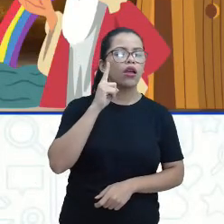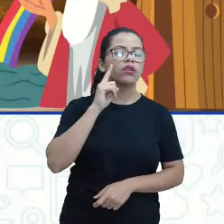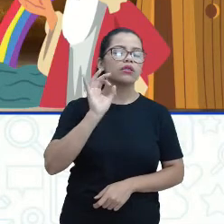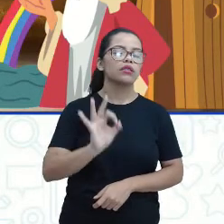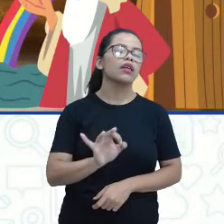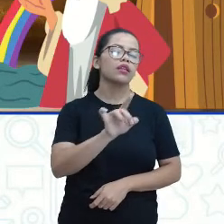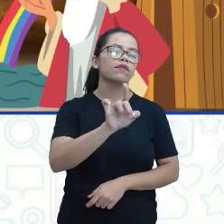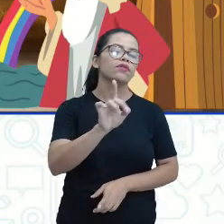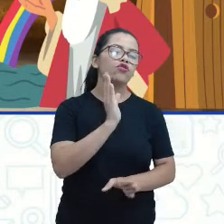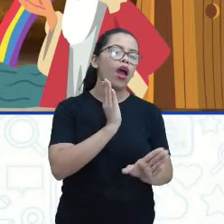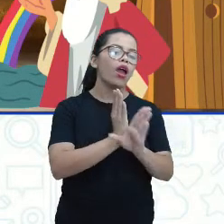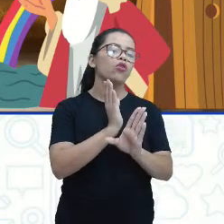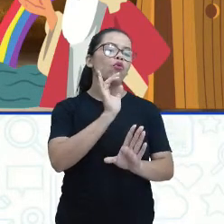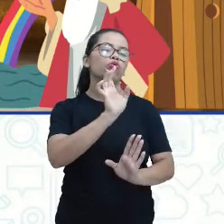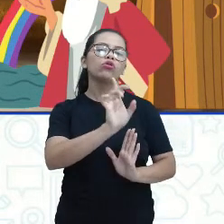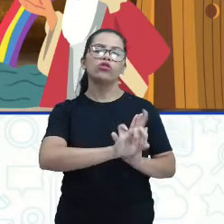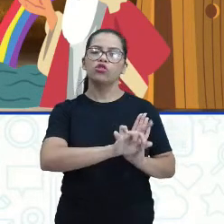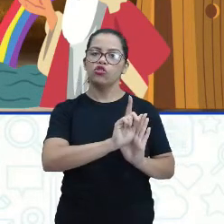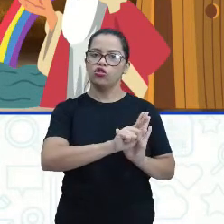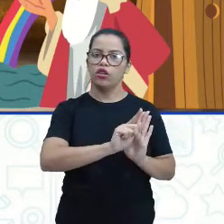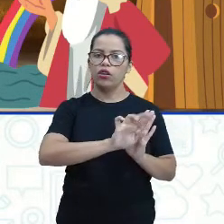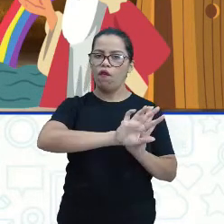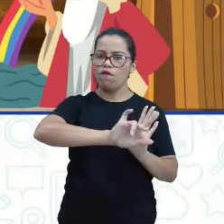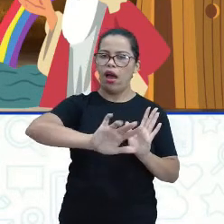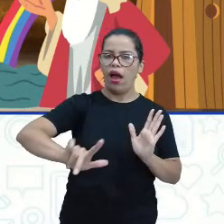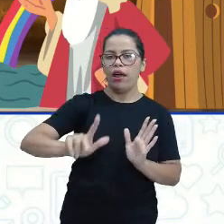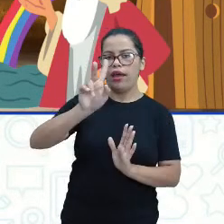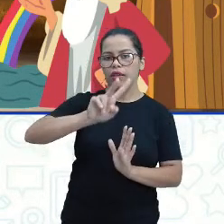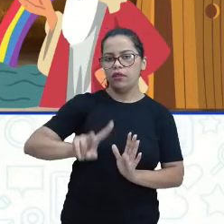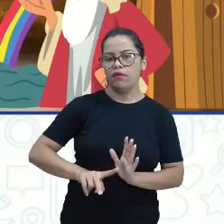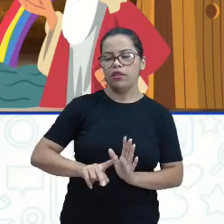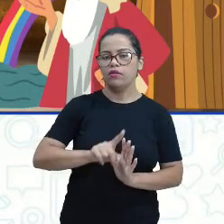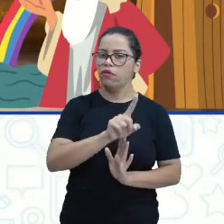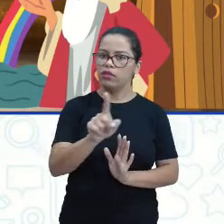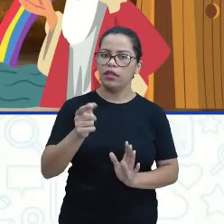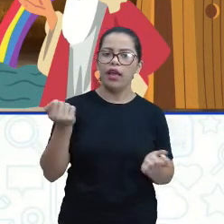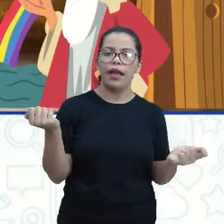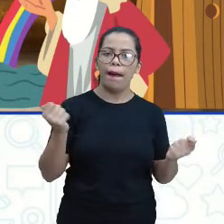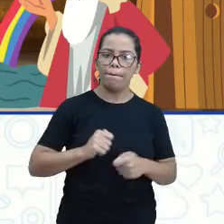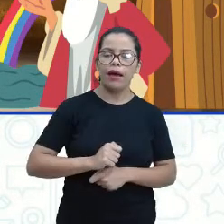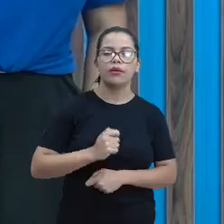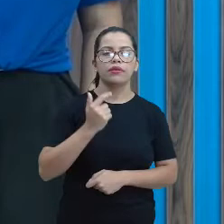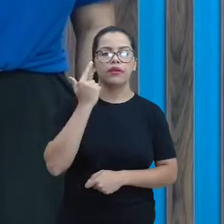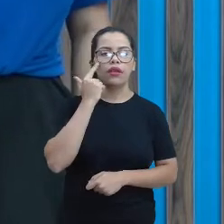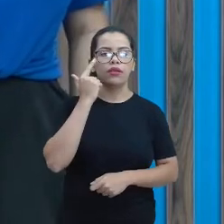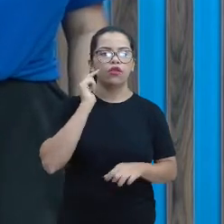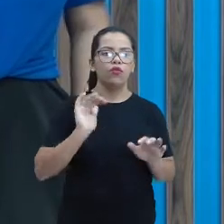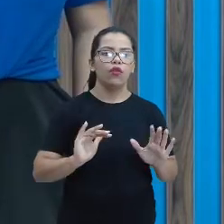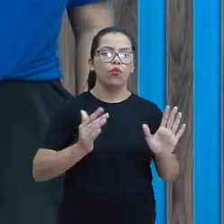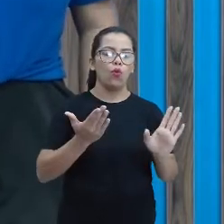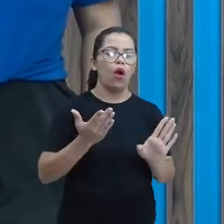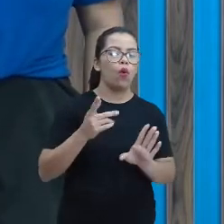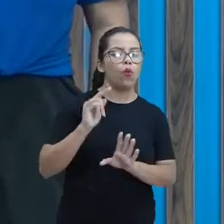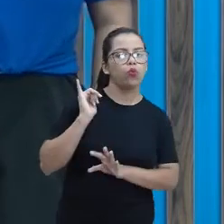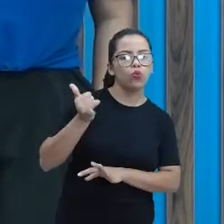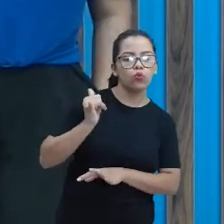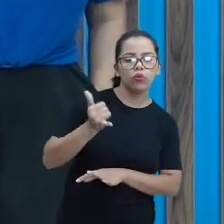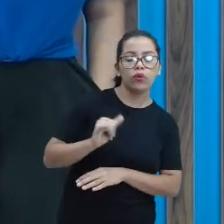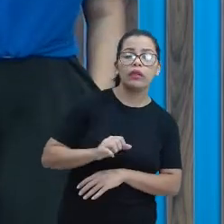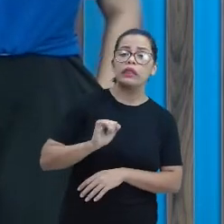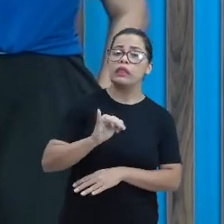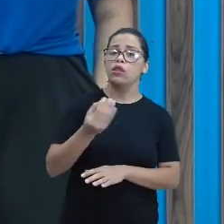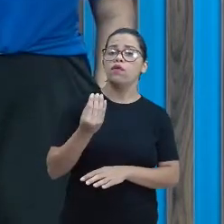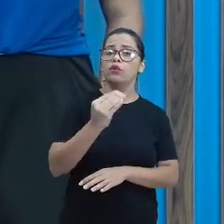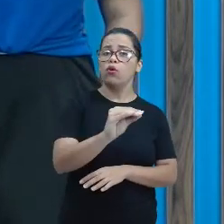vezes. Vocês com certeza têm capacidade de identificar os elementos de uma narrativa. Se eu tivesse colocado um trecho